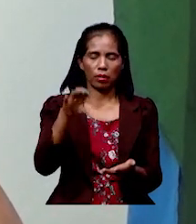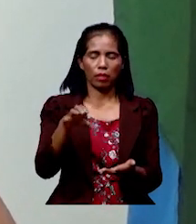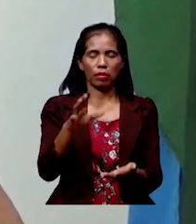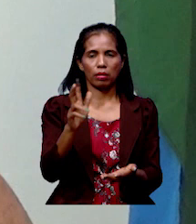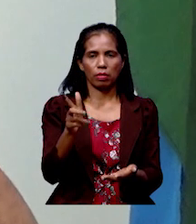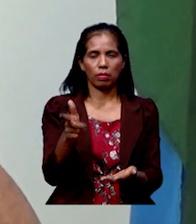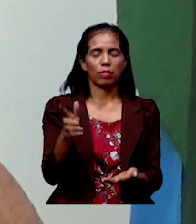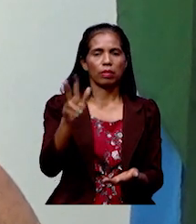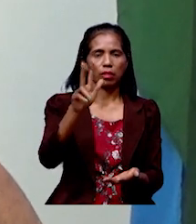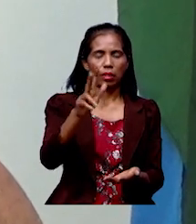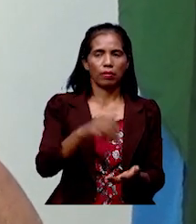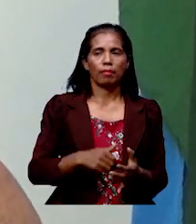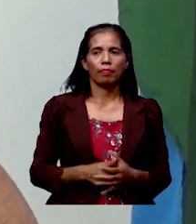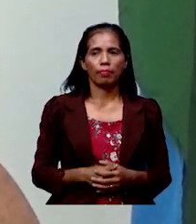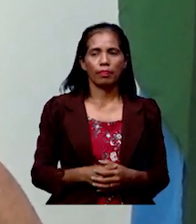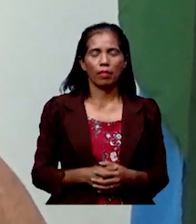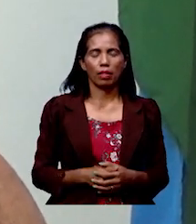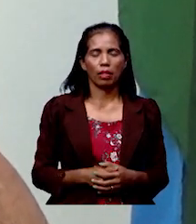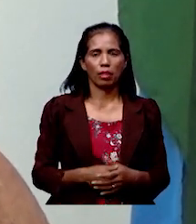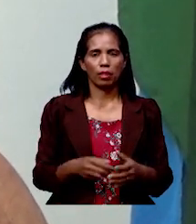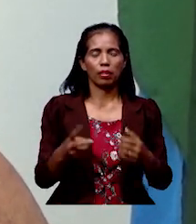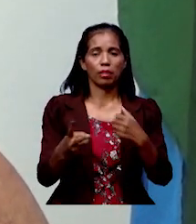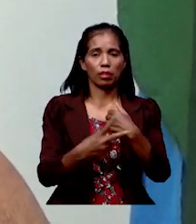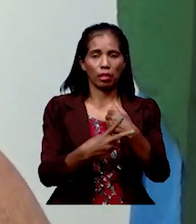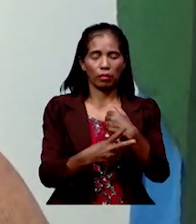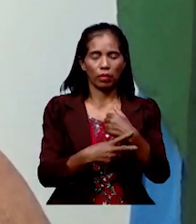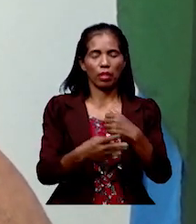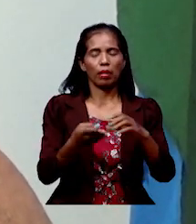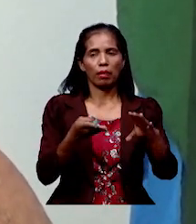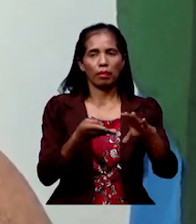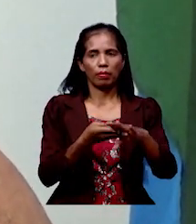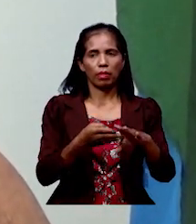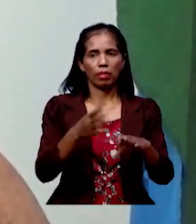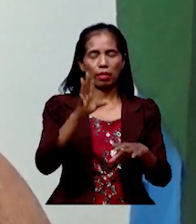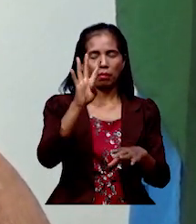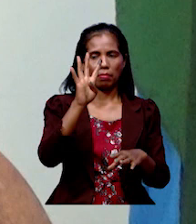17.527.531 dólares 83 centavos. Aí a veri Estou agora